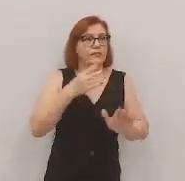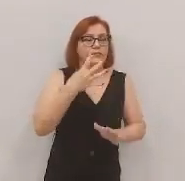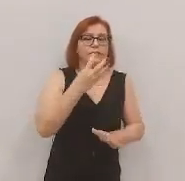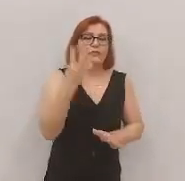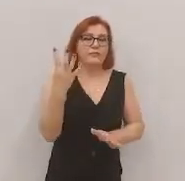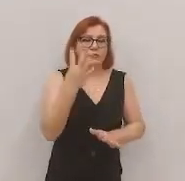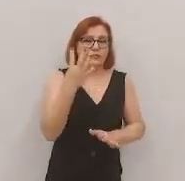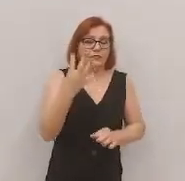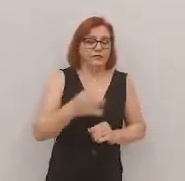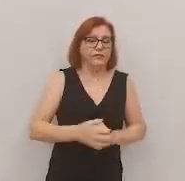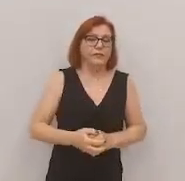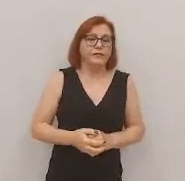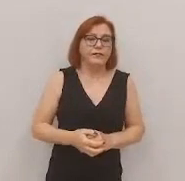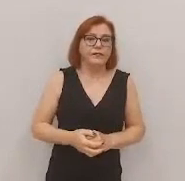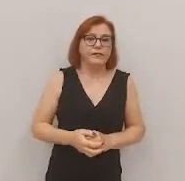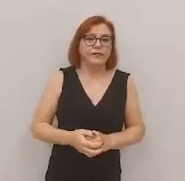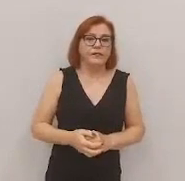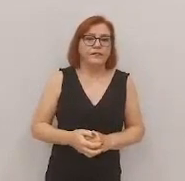Pai da